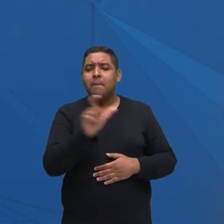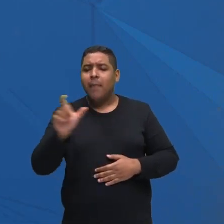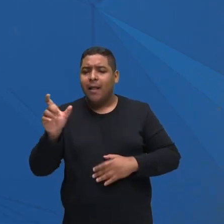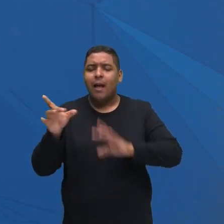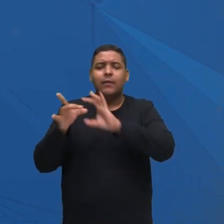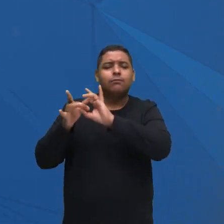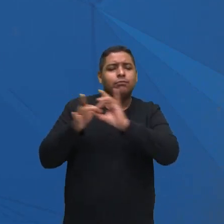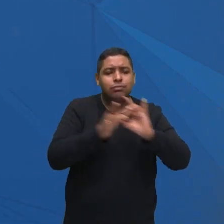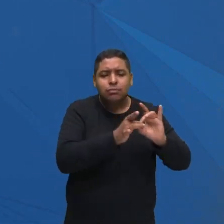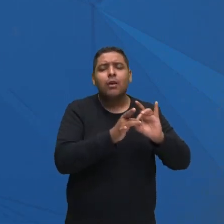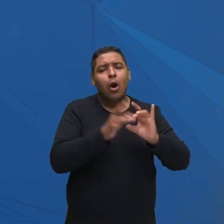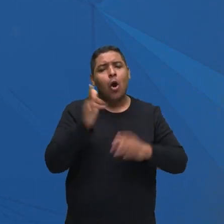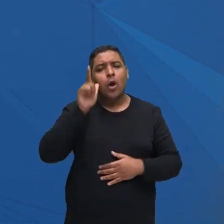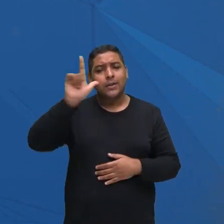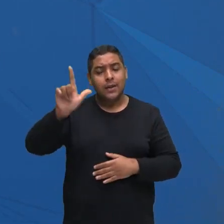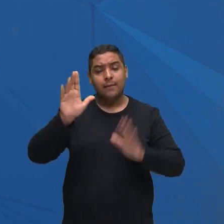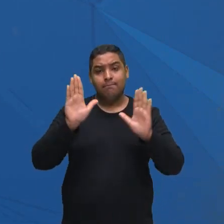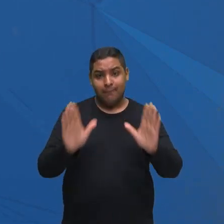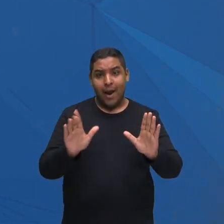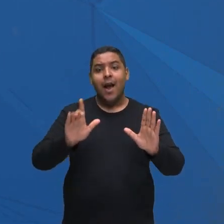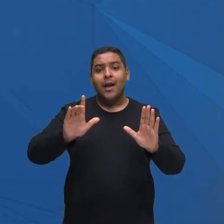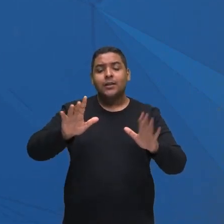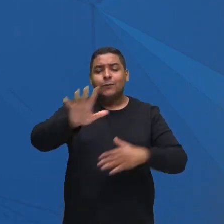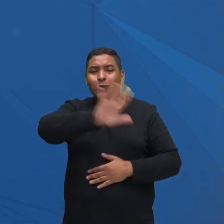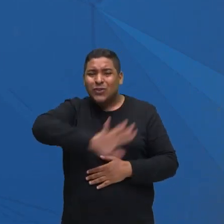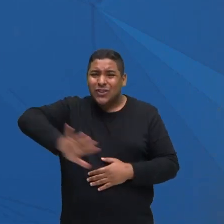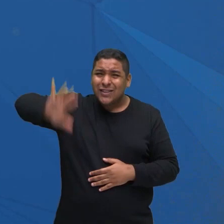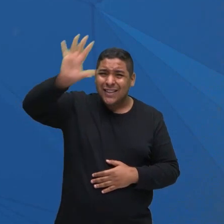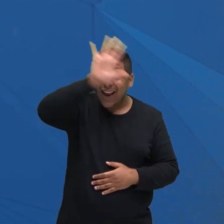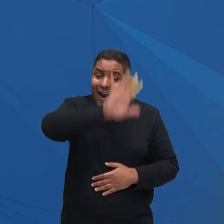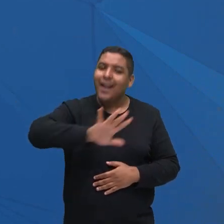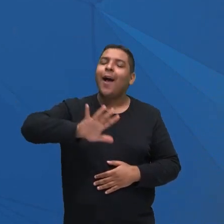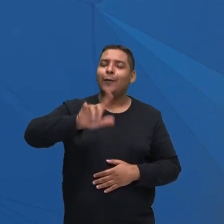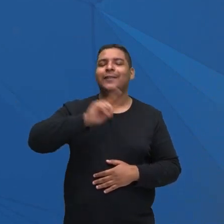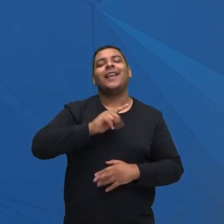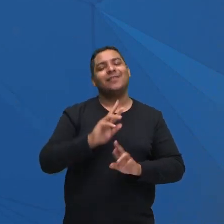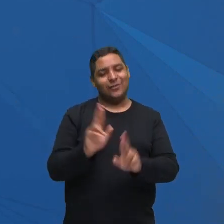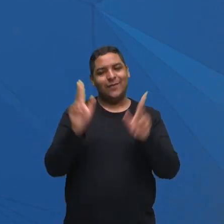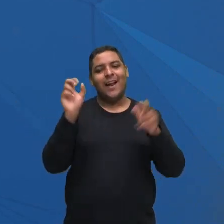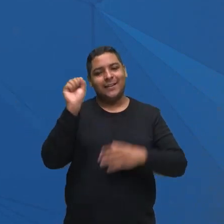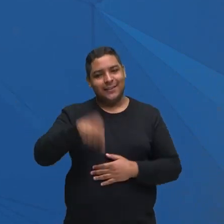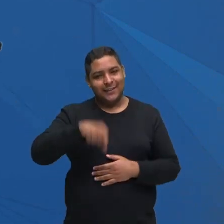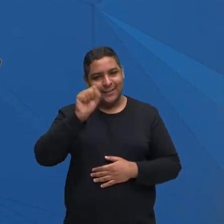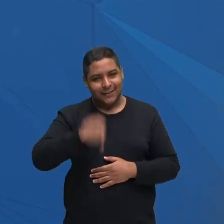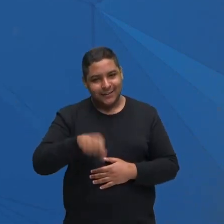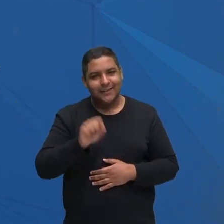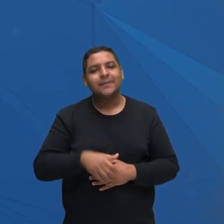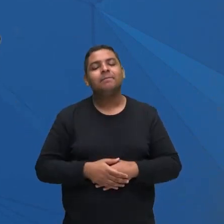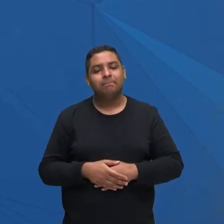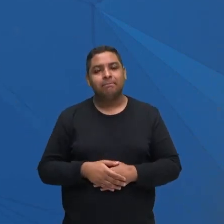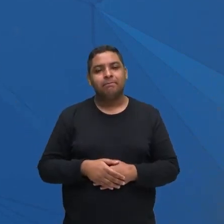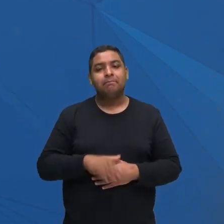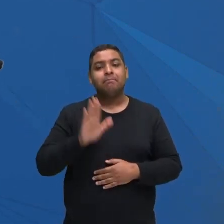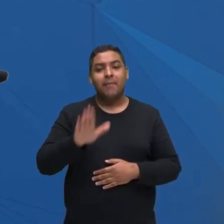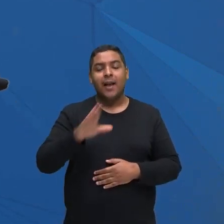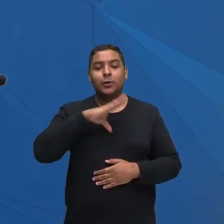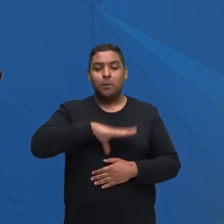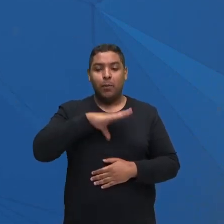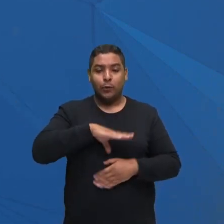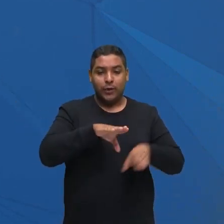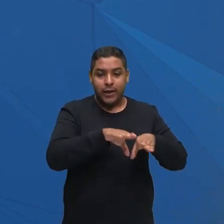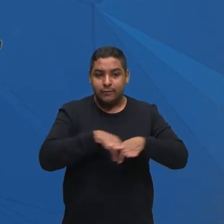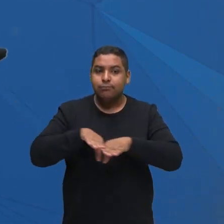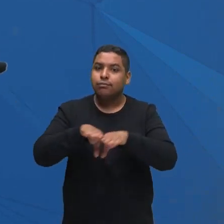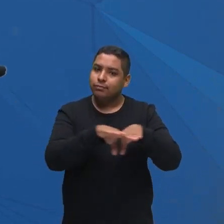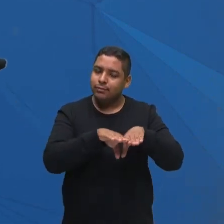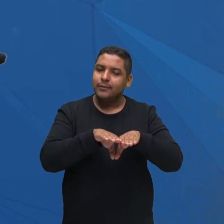geral a gente tem essa diferença principalmente no sotaque, nas palavras que são diferentes, mas todos falam português e são regiões,